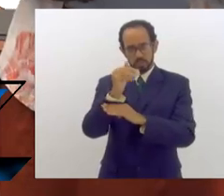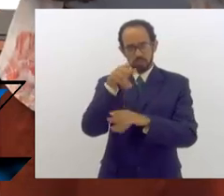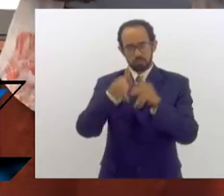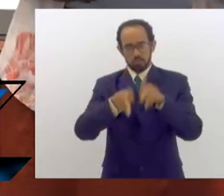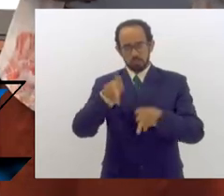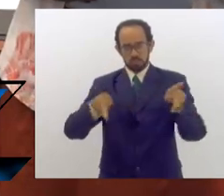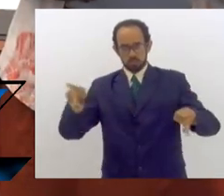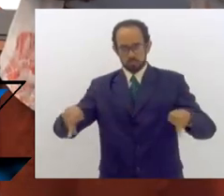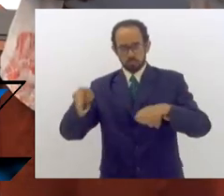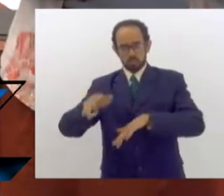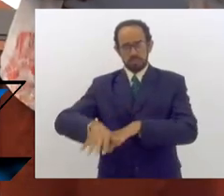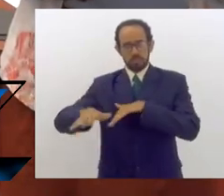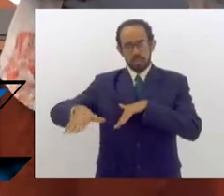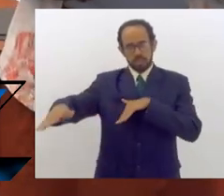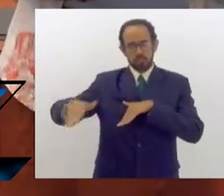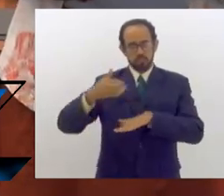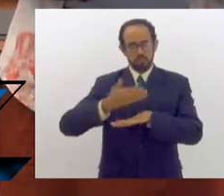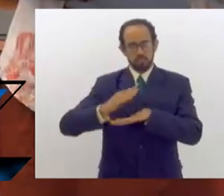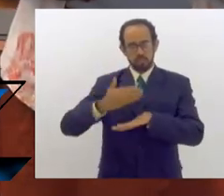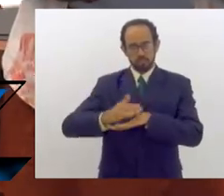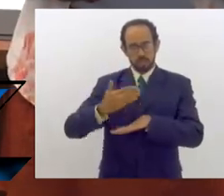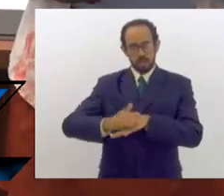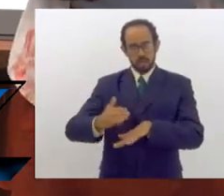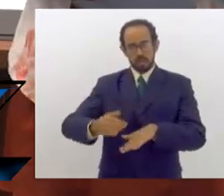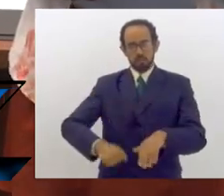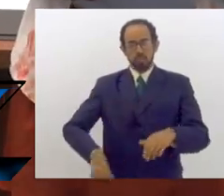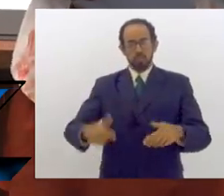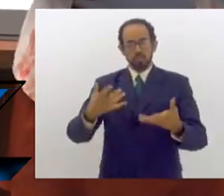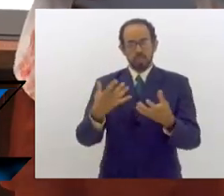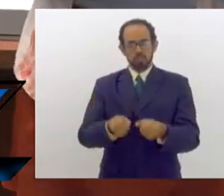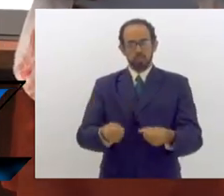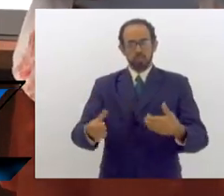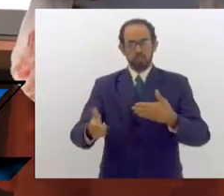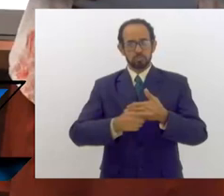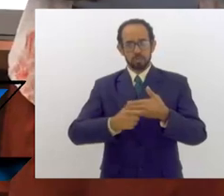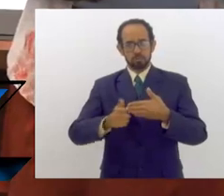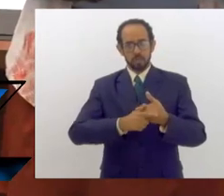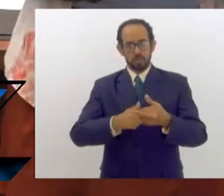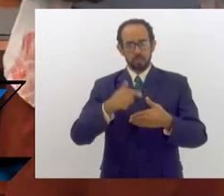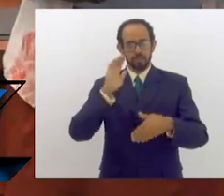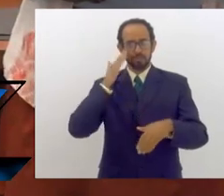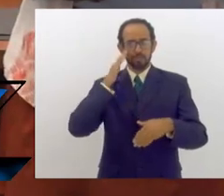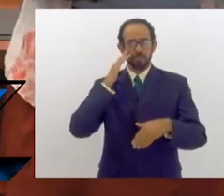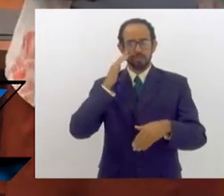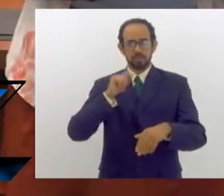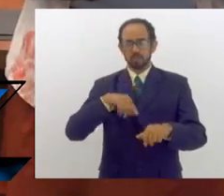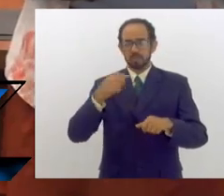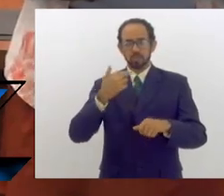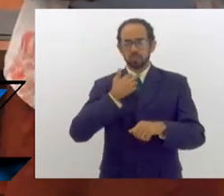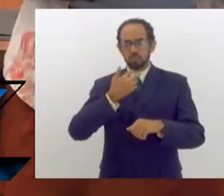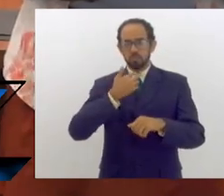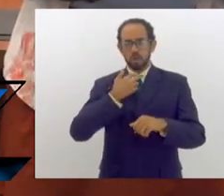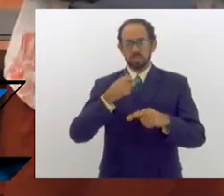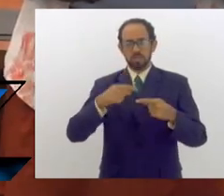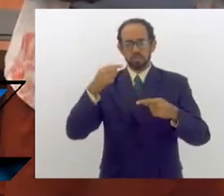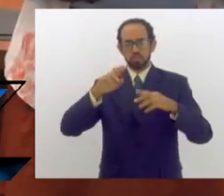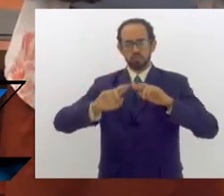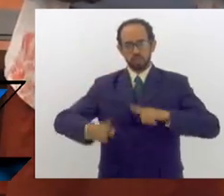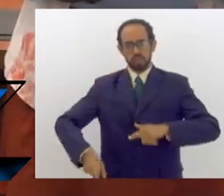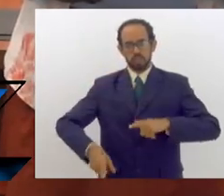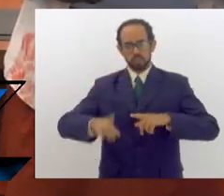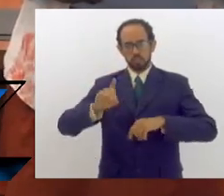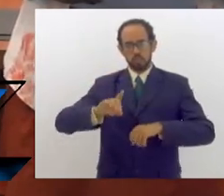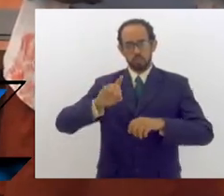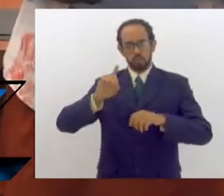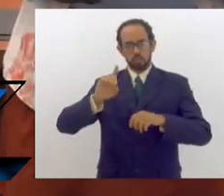bem treinado bem equipado que cumpra o seu papel e entenda que ele não pode ser incompatível com Direitos Humanos